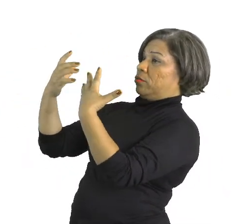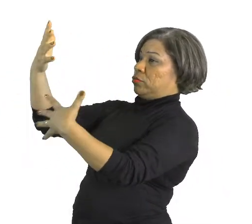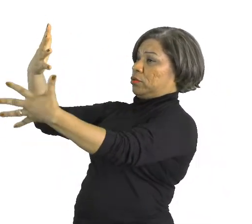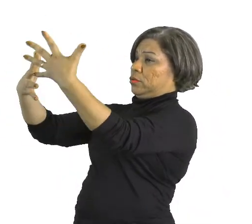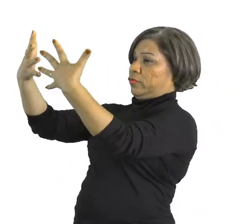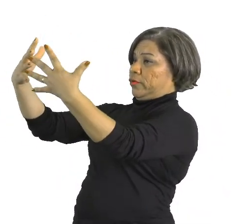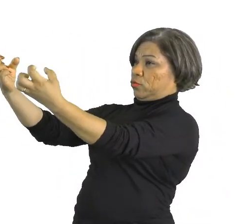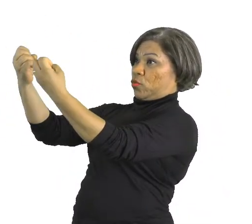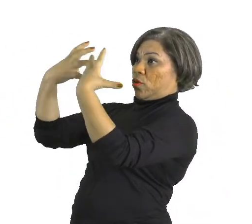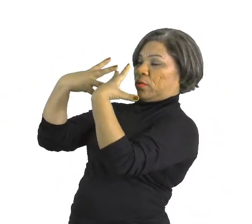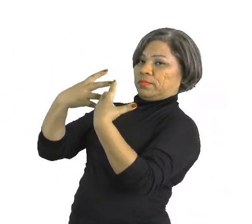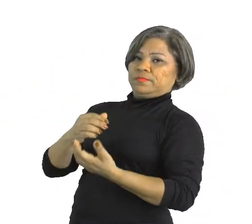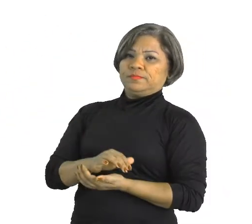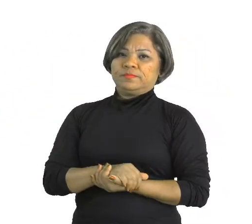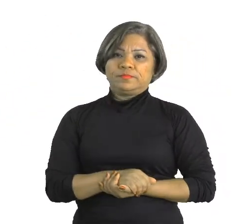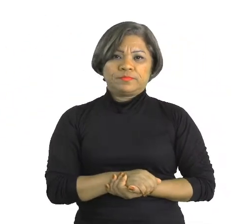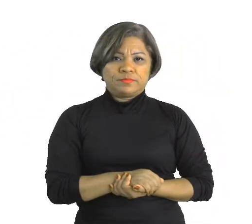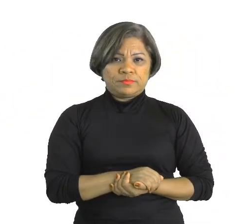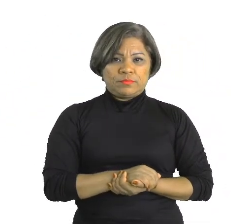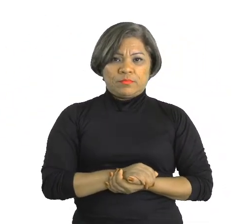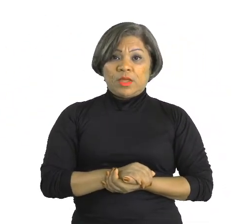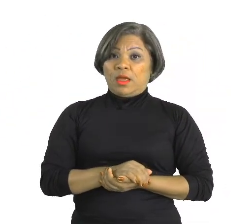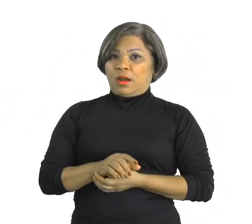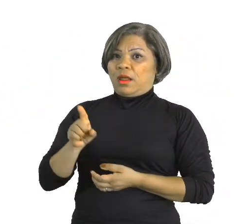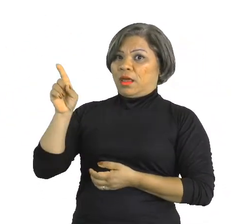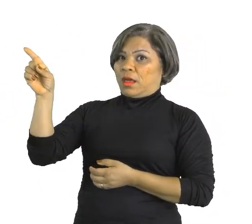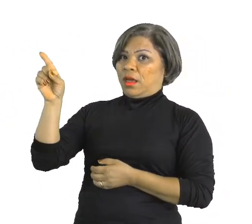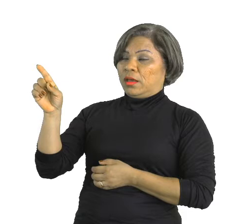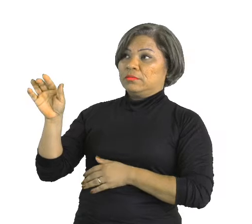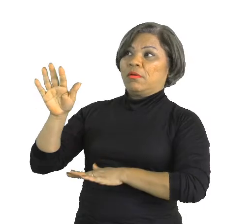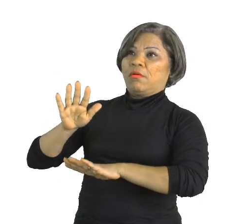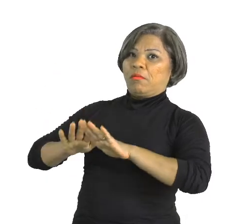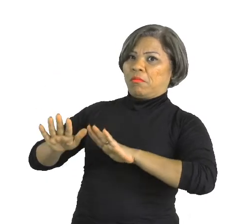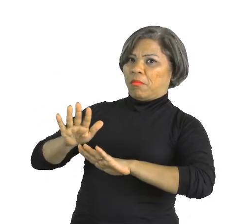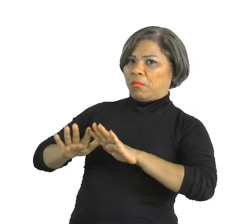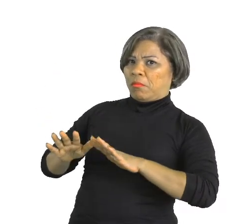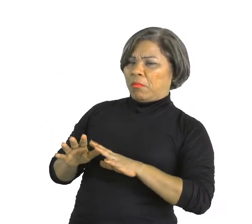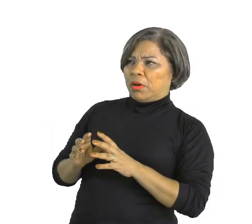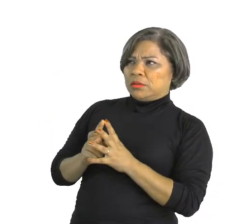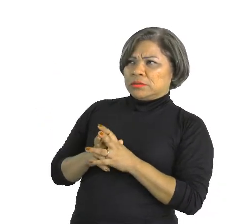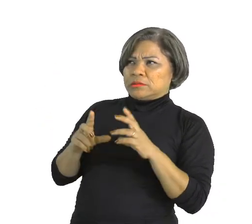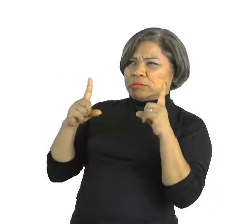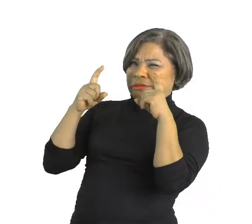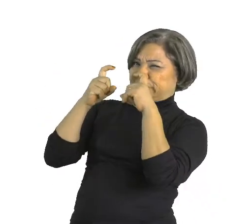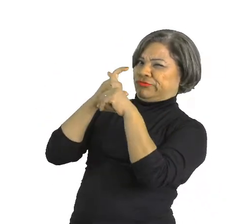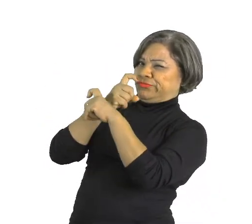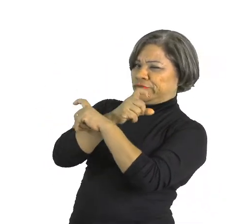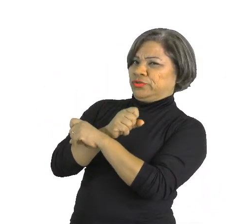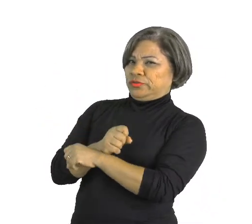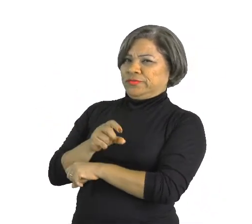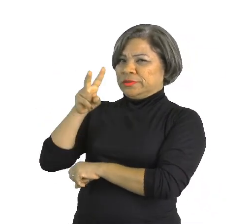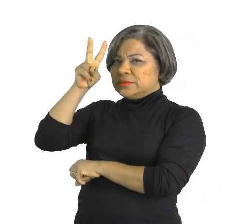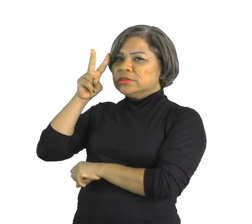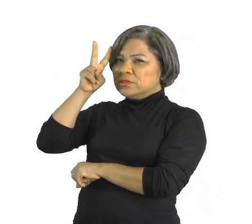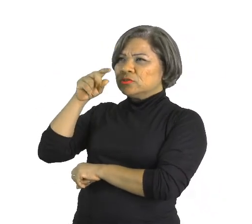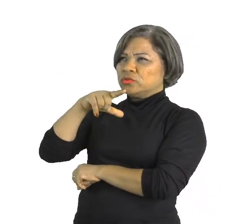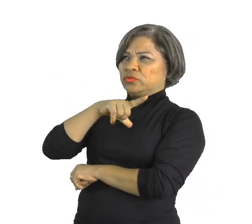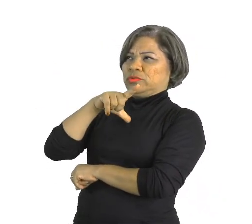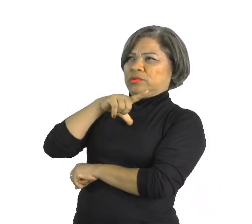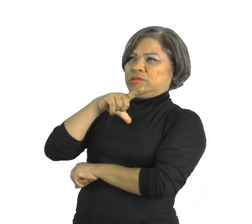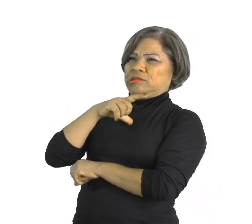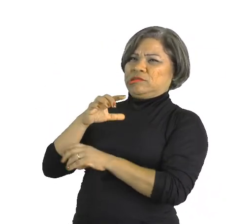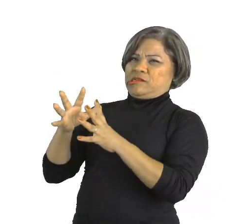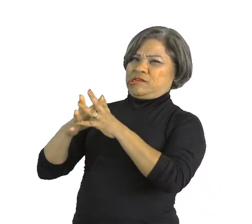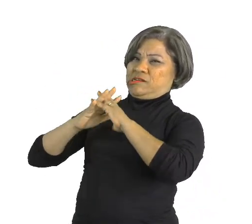feno. Esse é o momento mais complicado da história, será? É onde tem o conflito da história. Lembra que todo